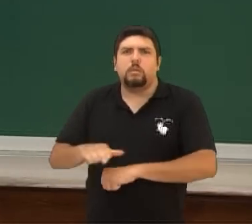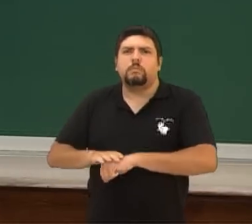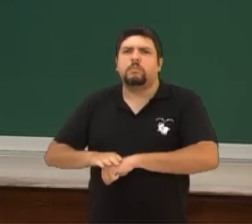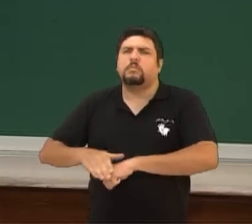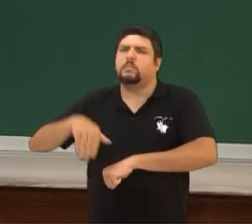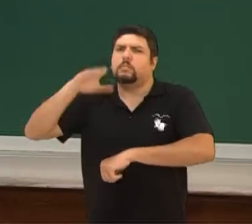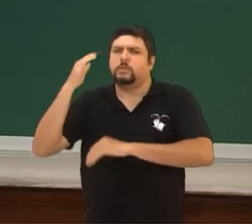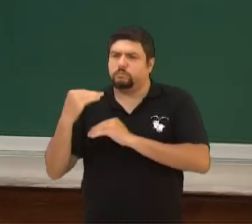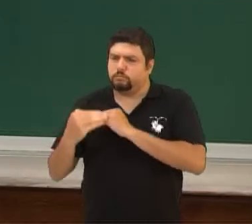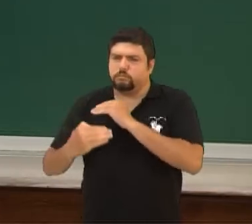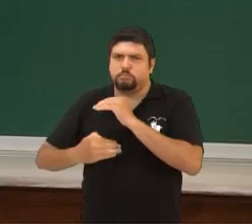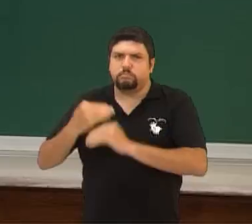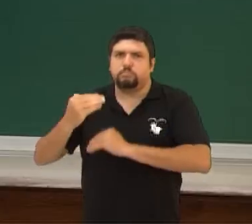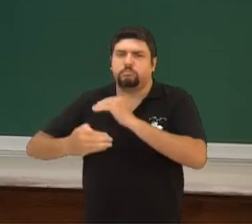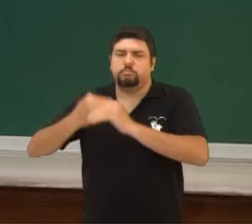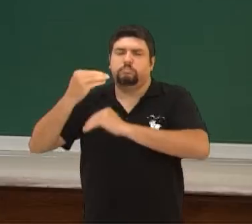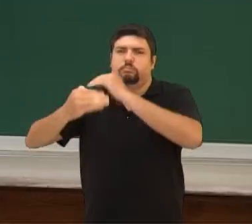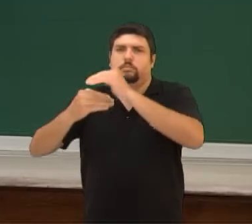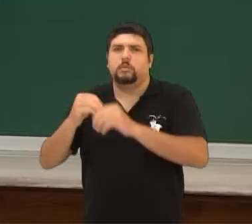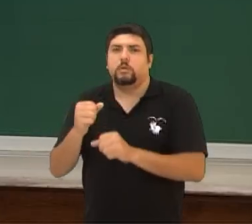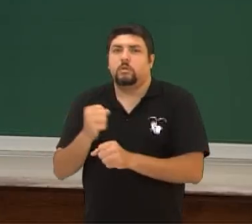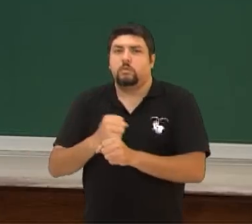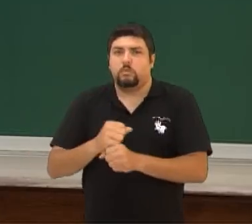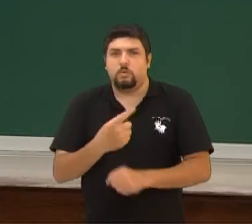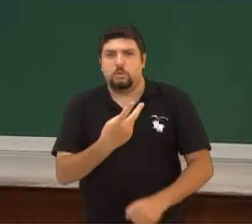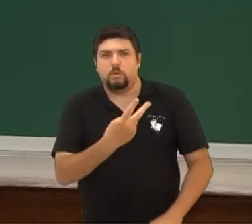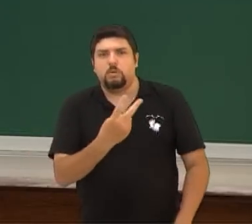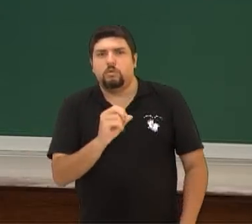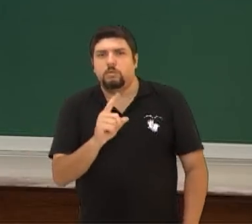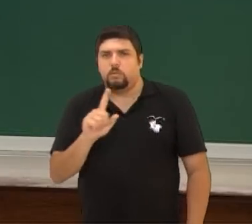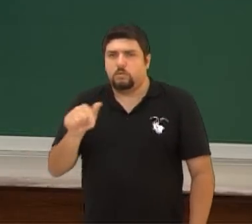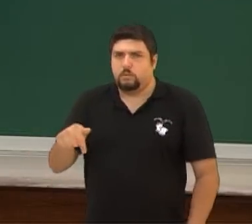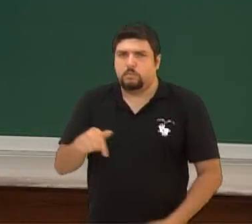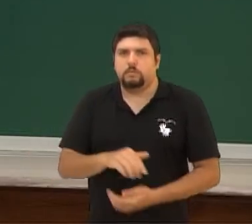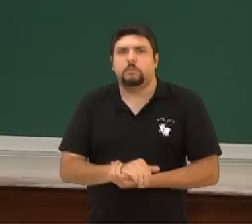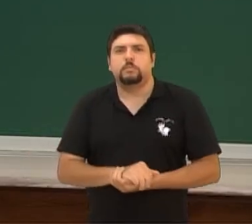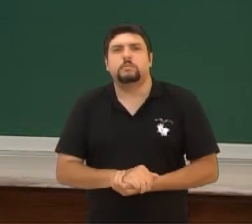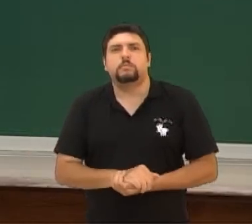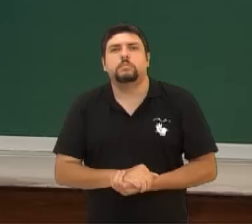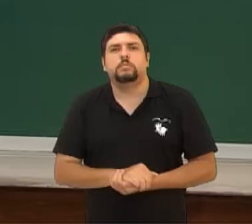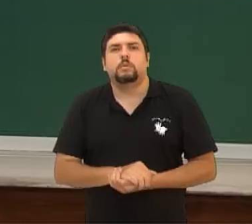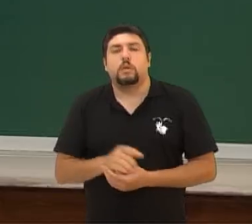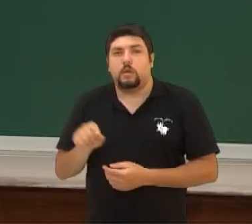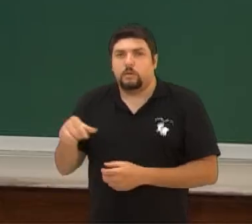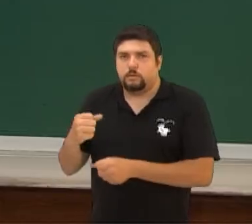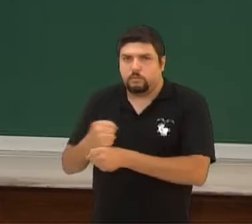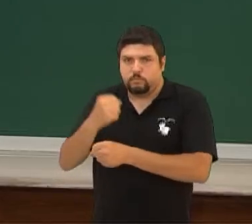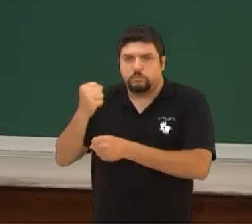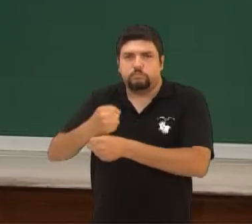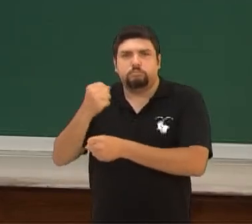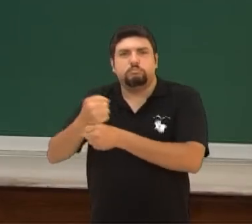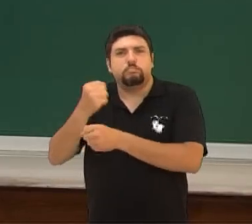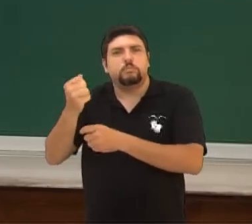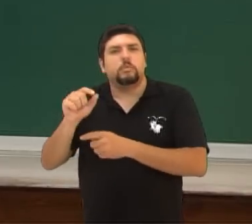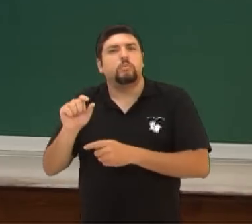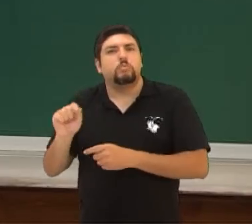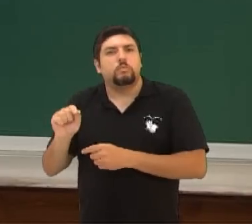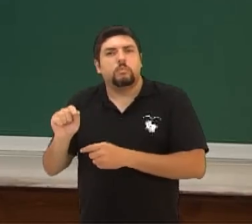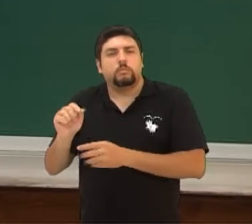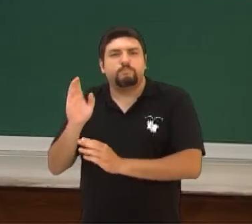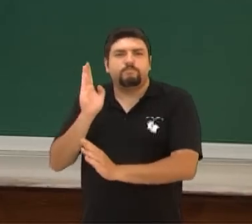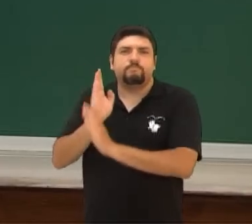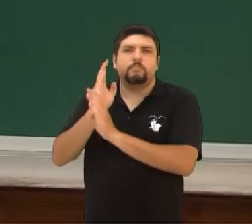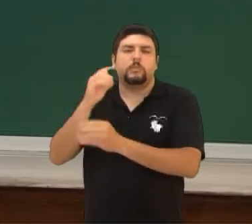na África do Sul no ano de 2017. Então a construção civil tendo como resultado aí a